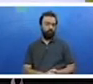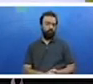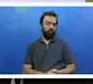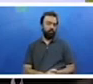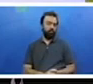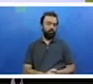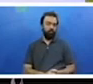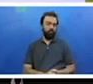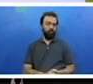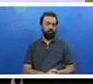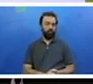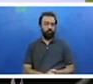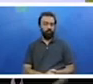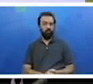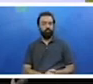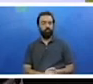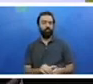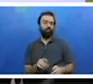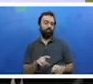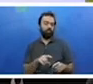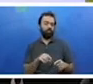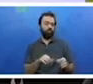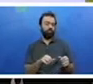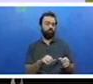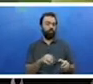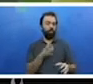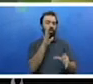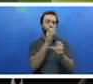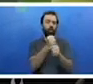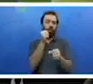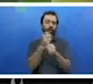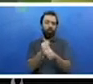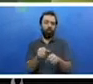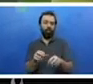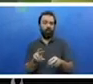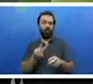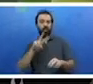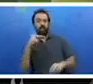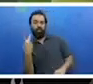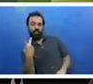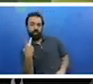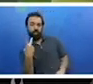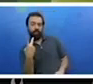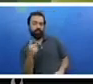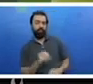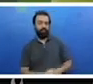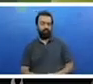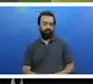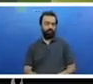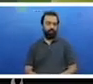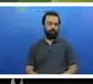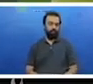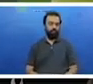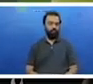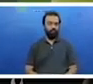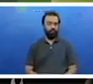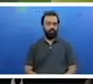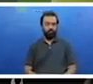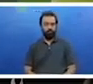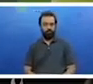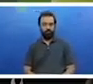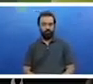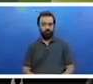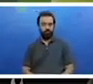valor, só que com operações inversas. Operações inversas.